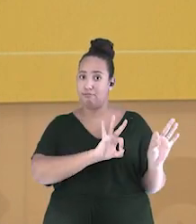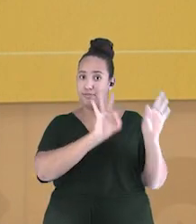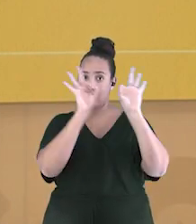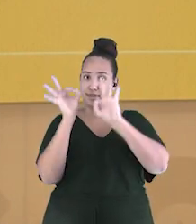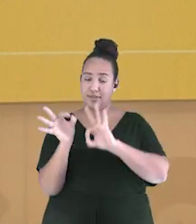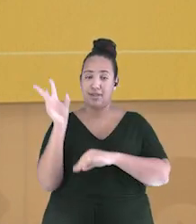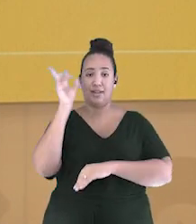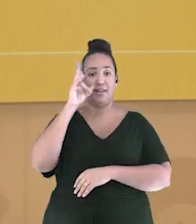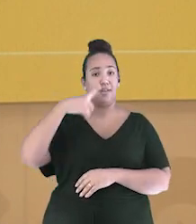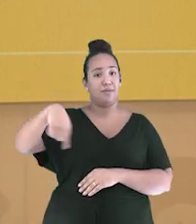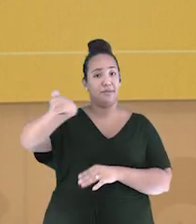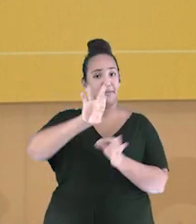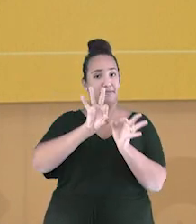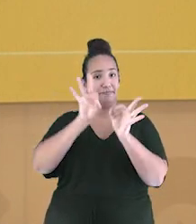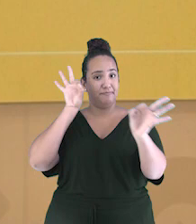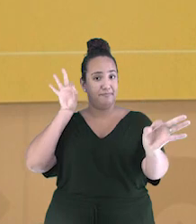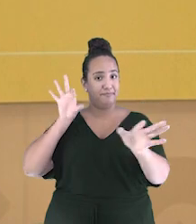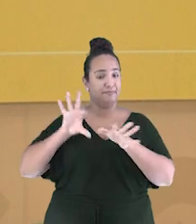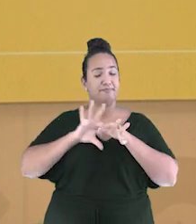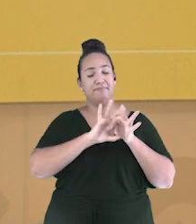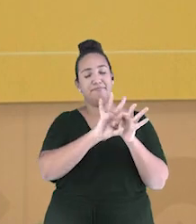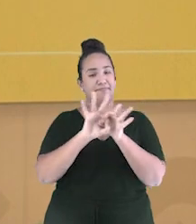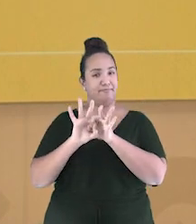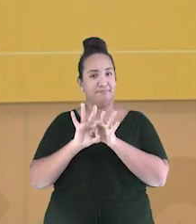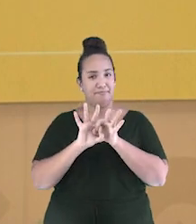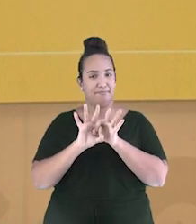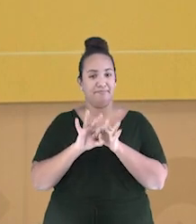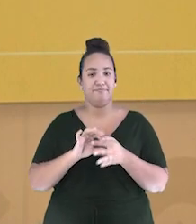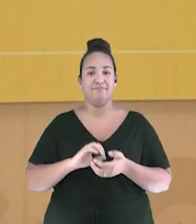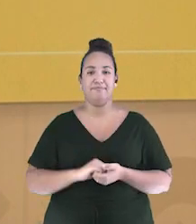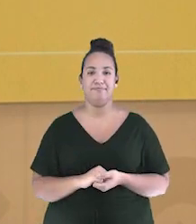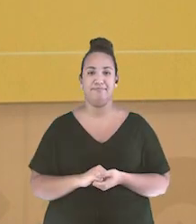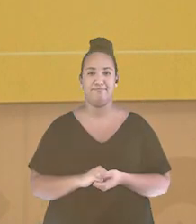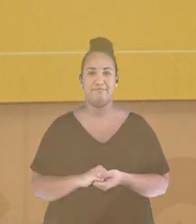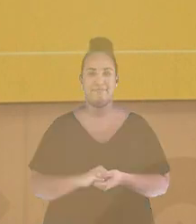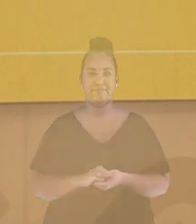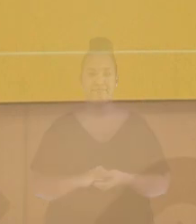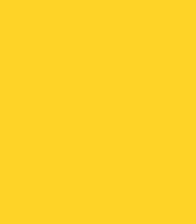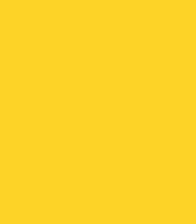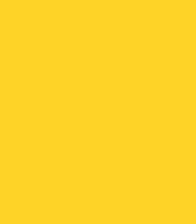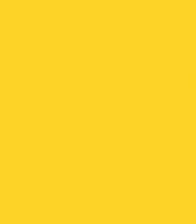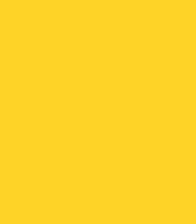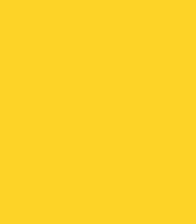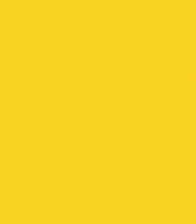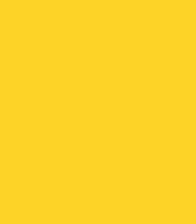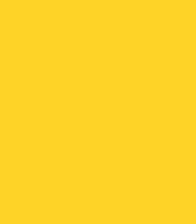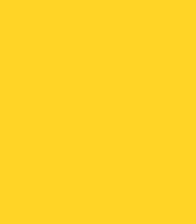canal e não se esqueçam que, mesmo distantes, estamos juntos.